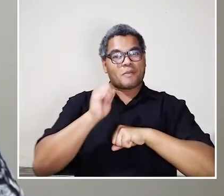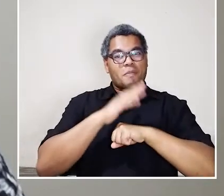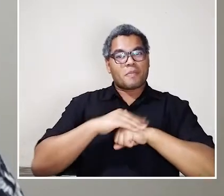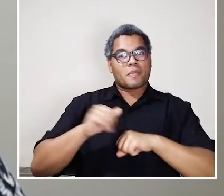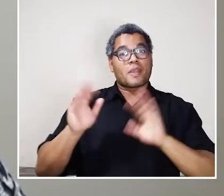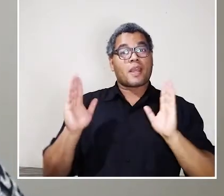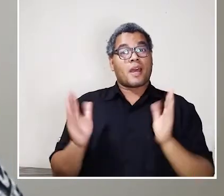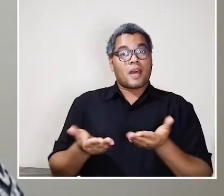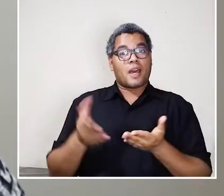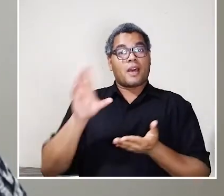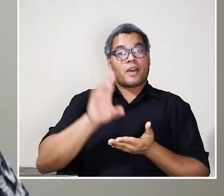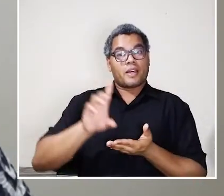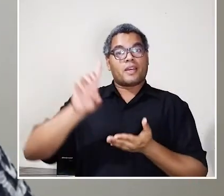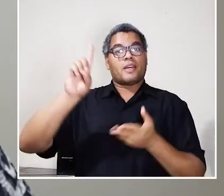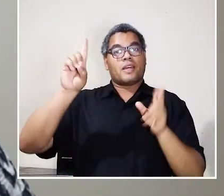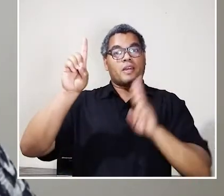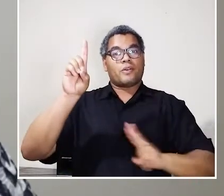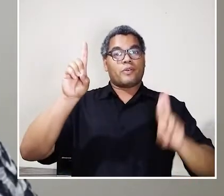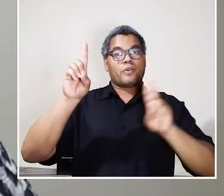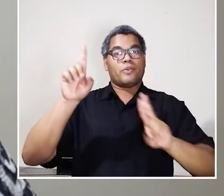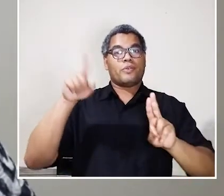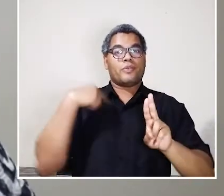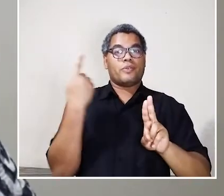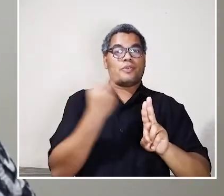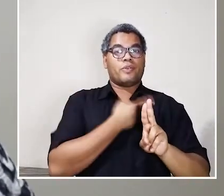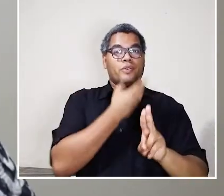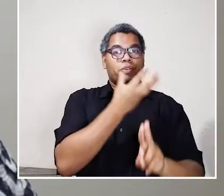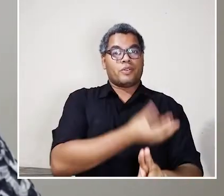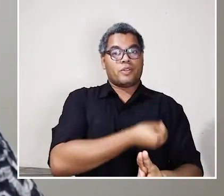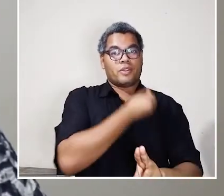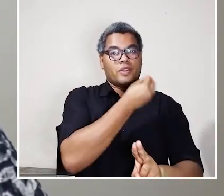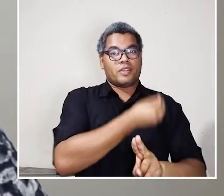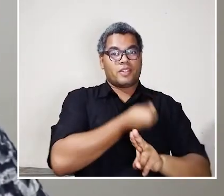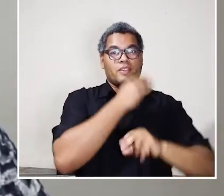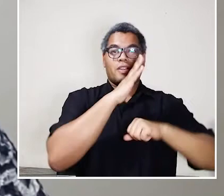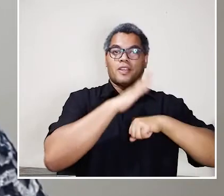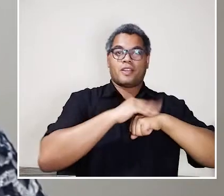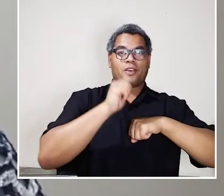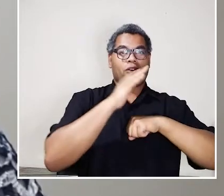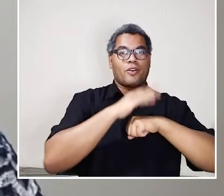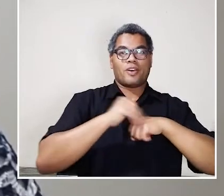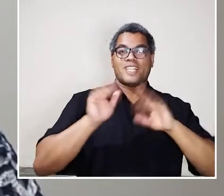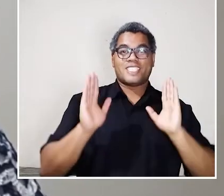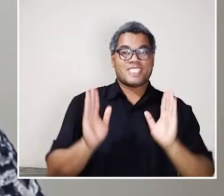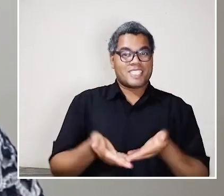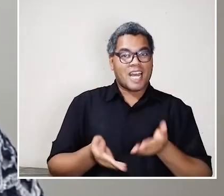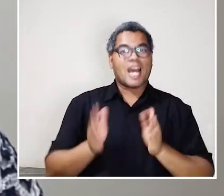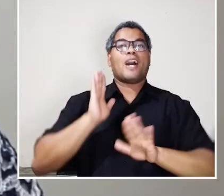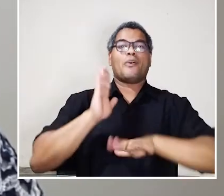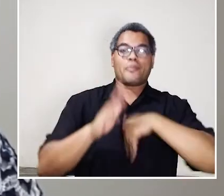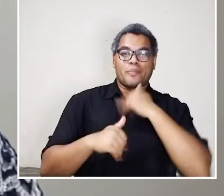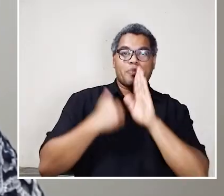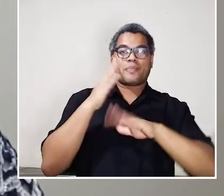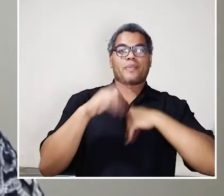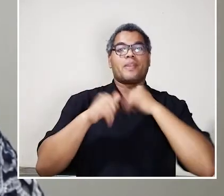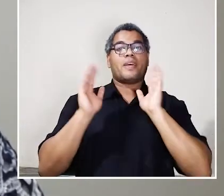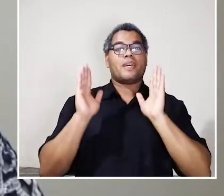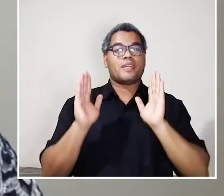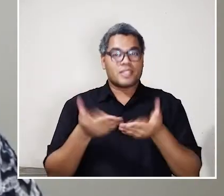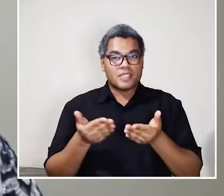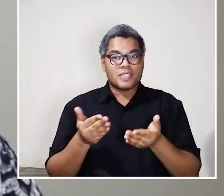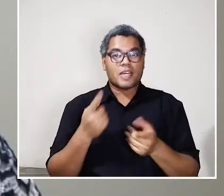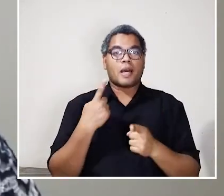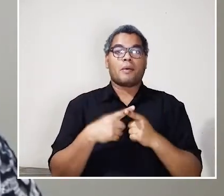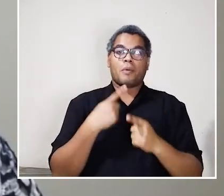confortados. Agora, Deus usa as nossas vidas consoladas, amadurecidas